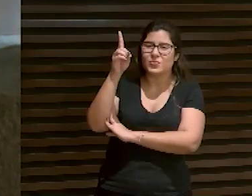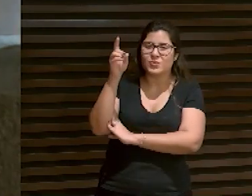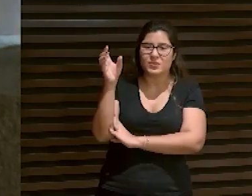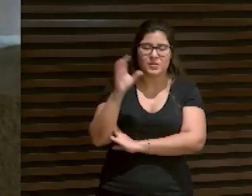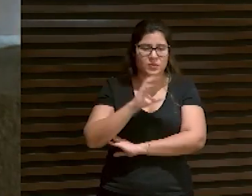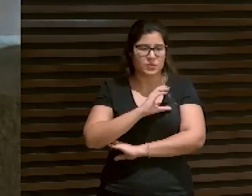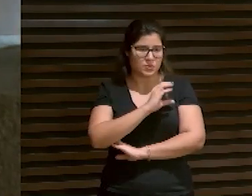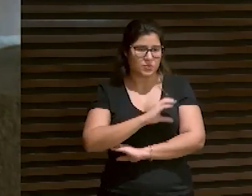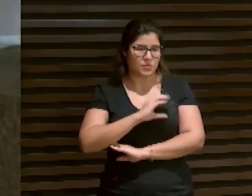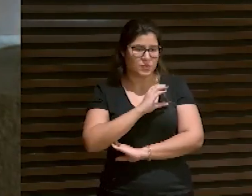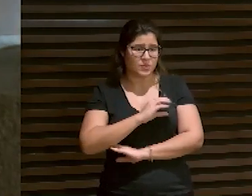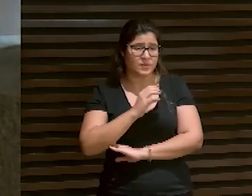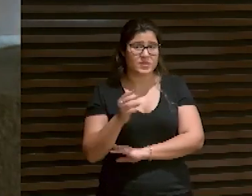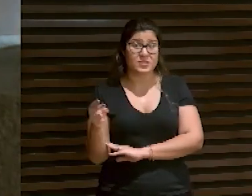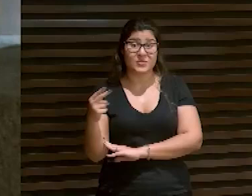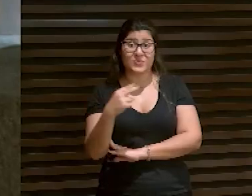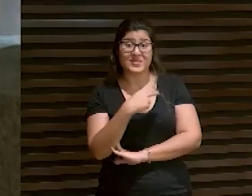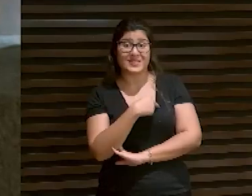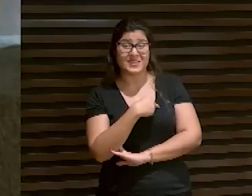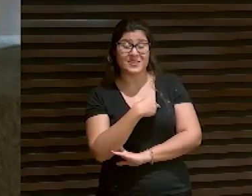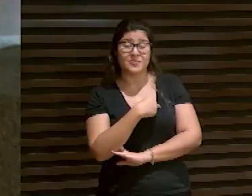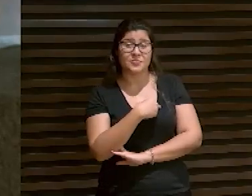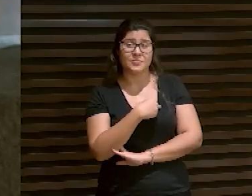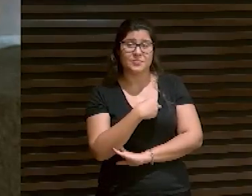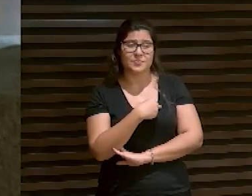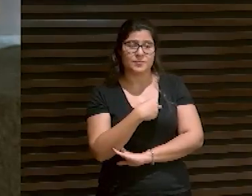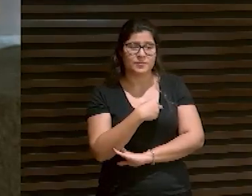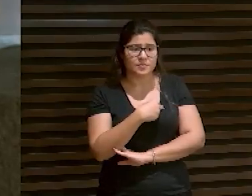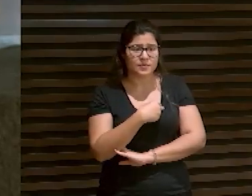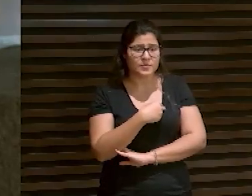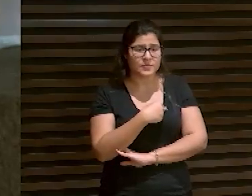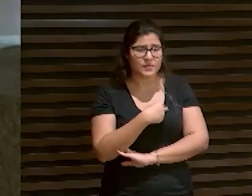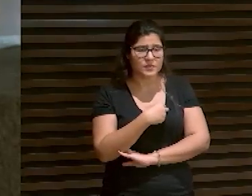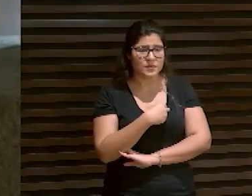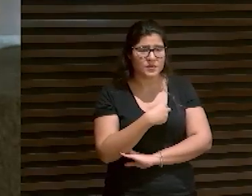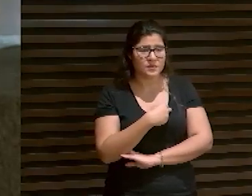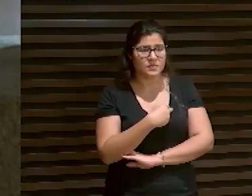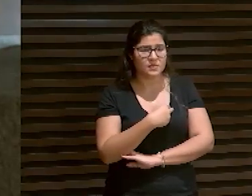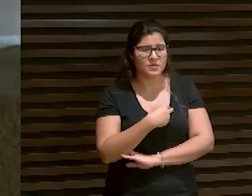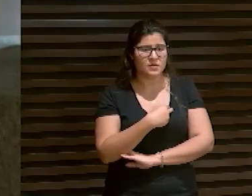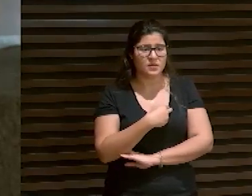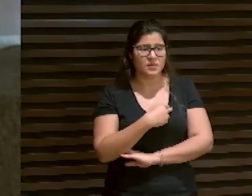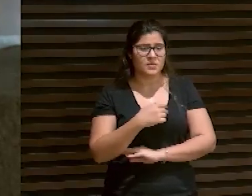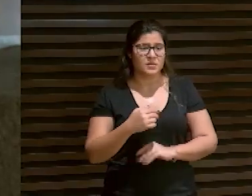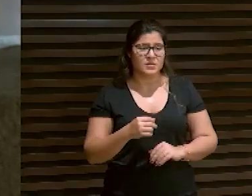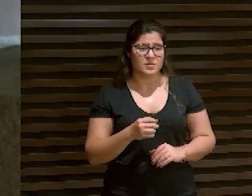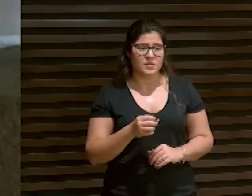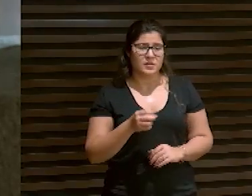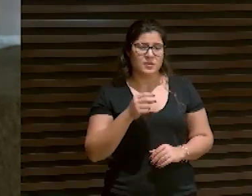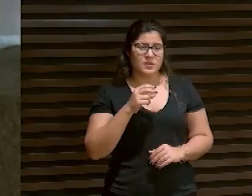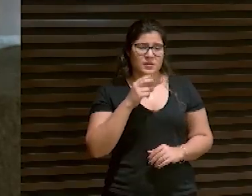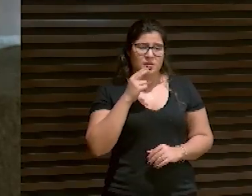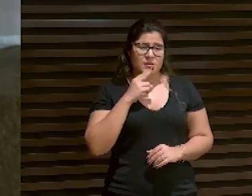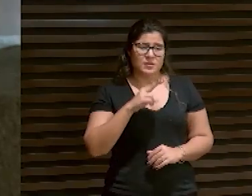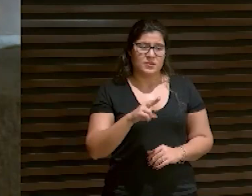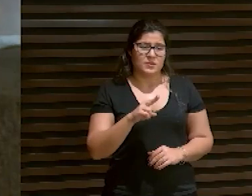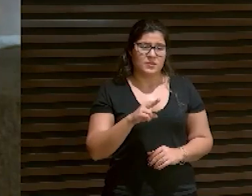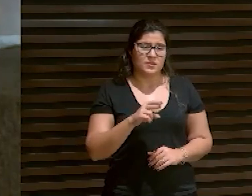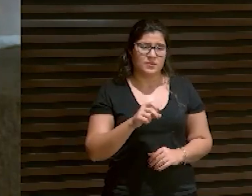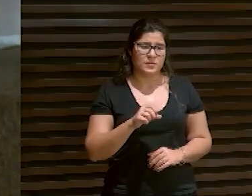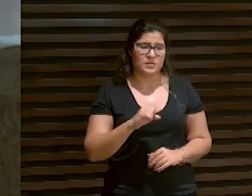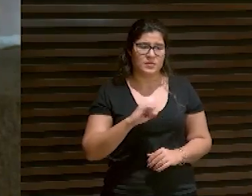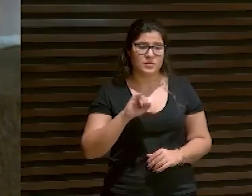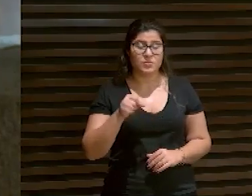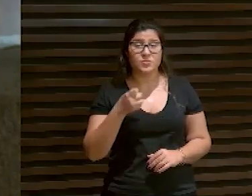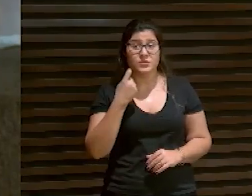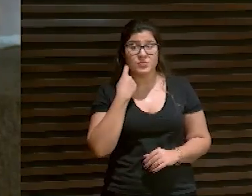perceber, irmão, que um dos motivos pelos quais Jonas ele tem esse sentimento tão negativo para com aquela cidade era talvez por conta do